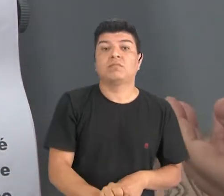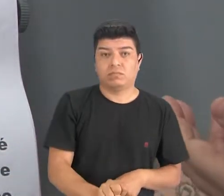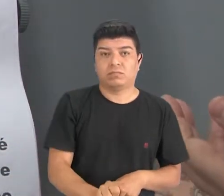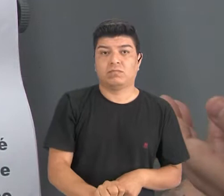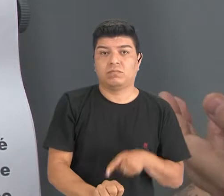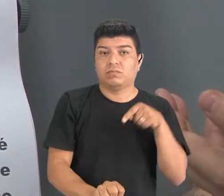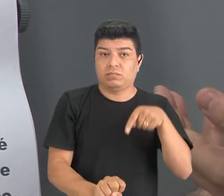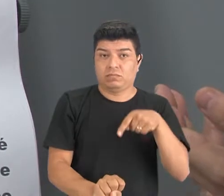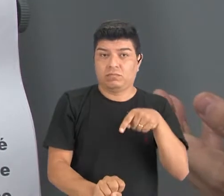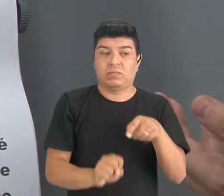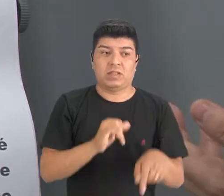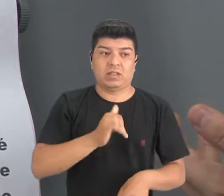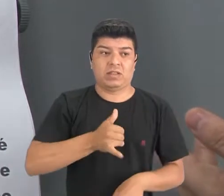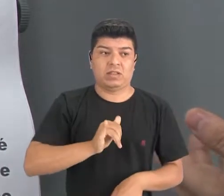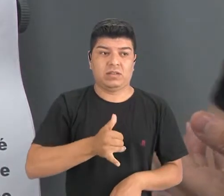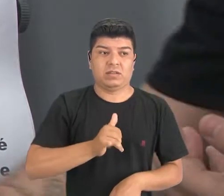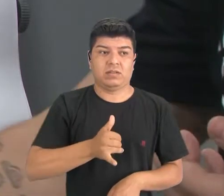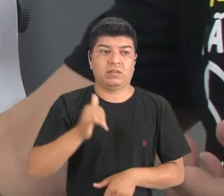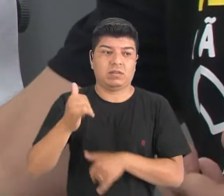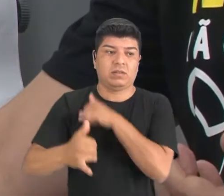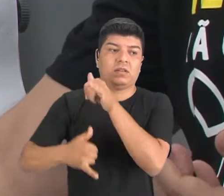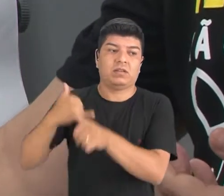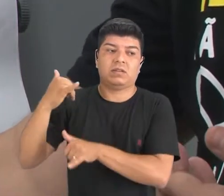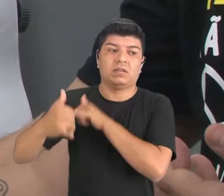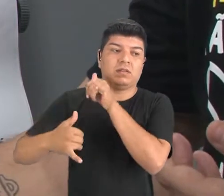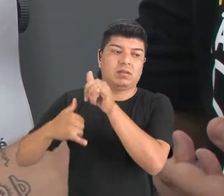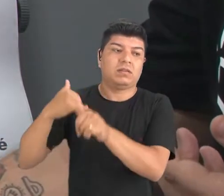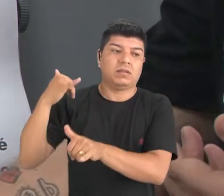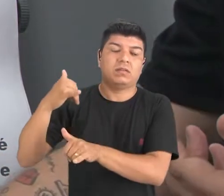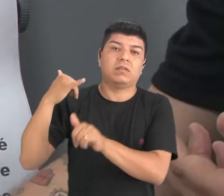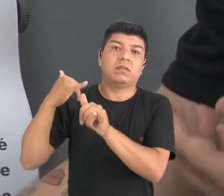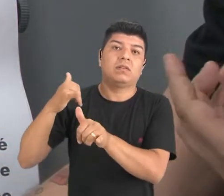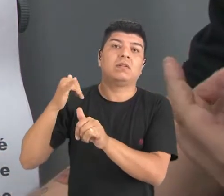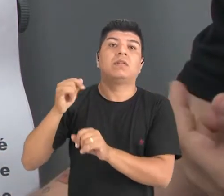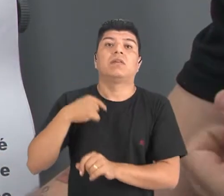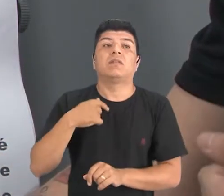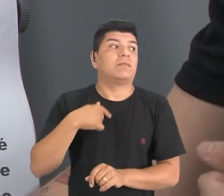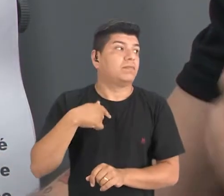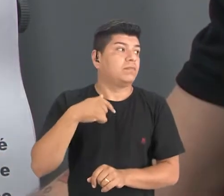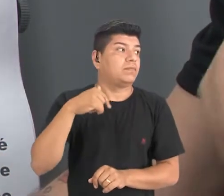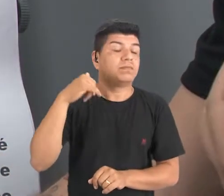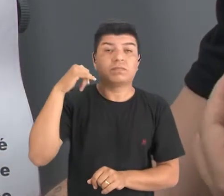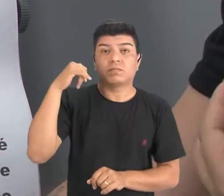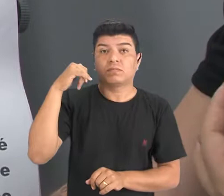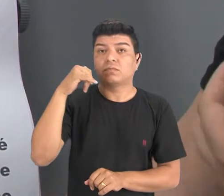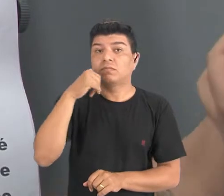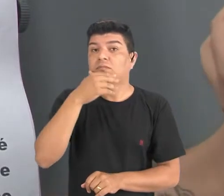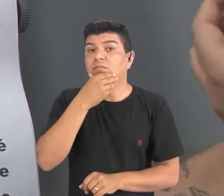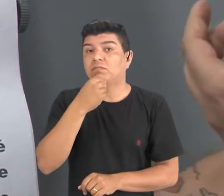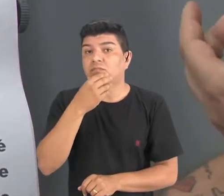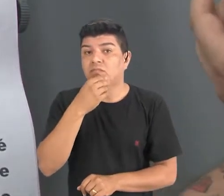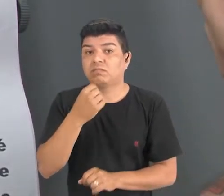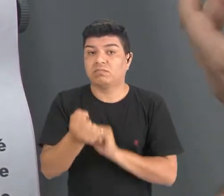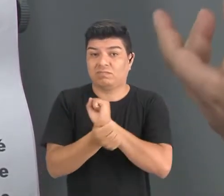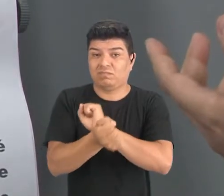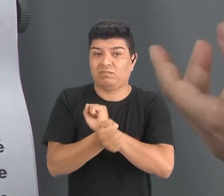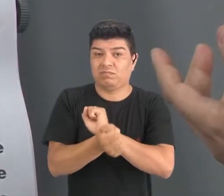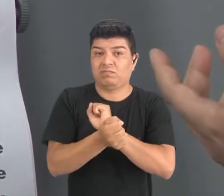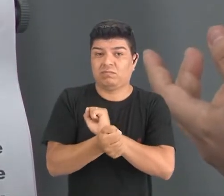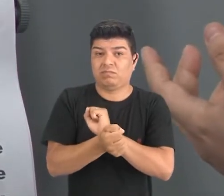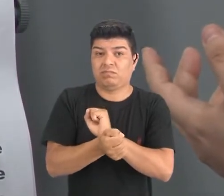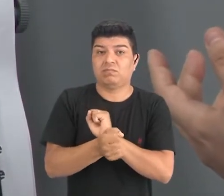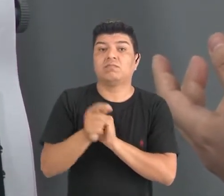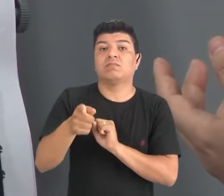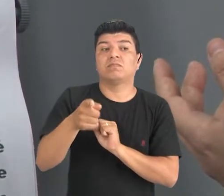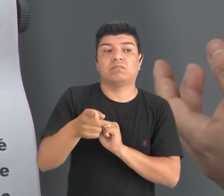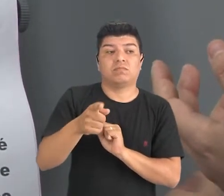Diz a lenda que um fazendeiro ordenou que um menino, seu escravo, fosse